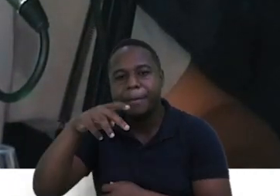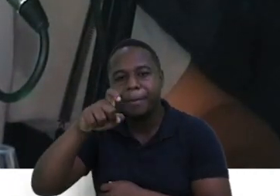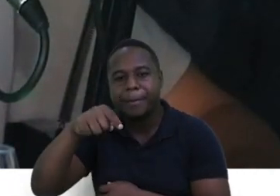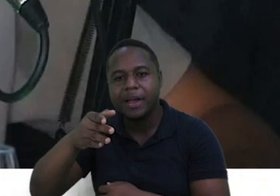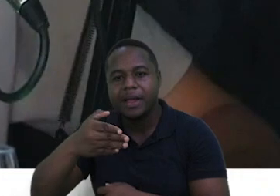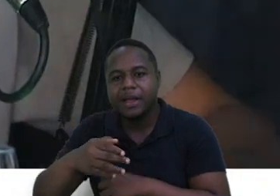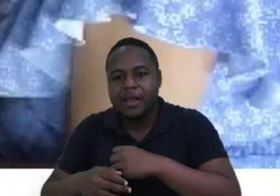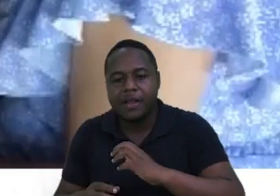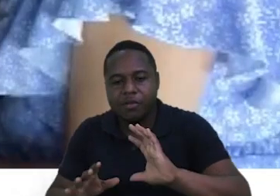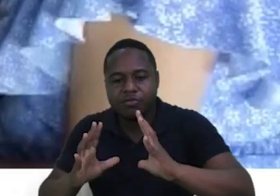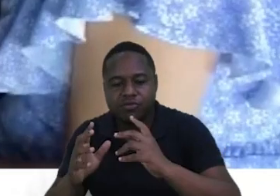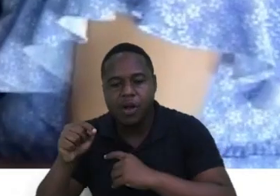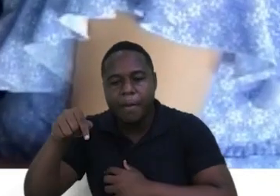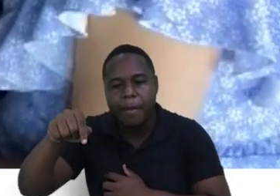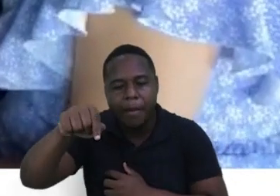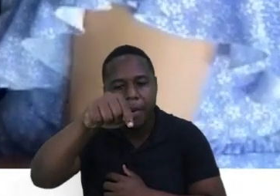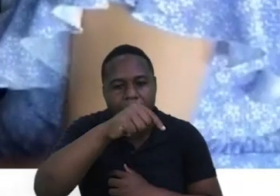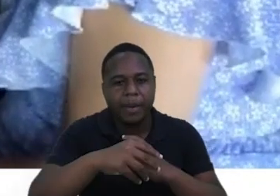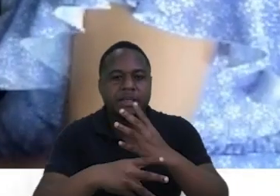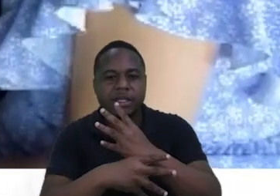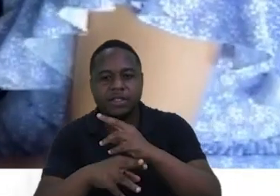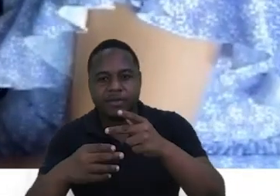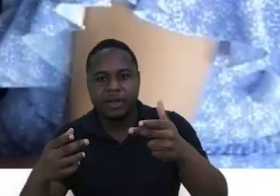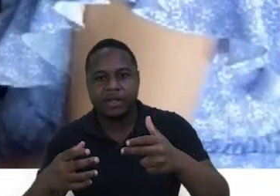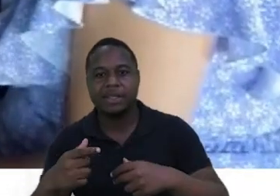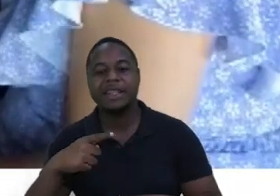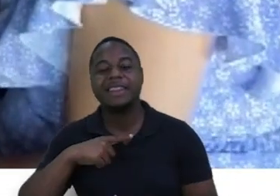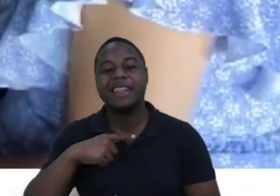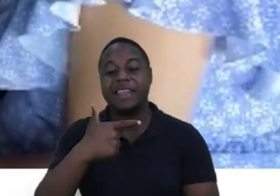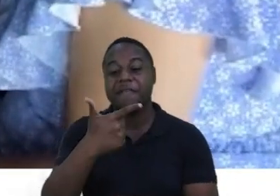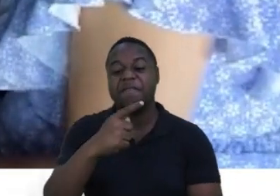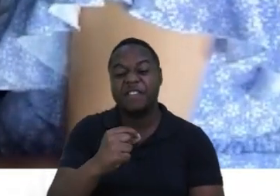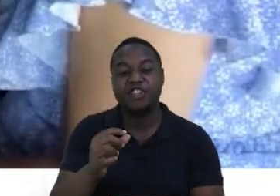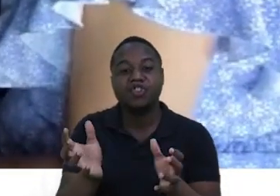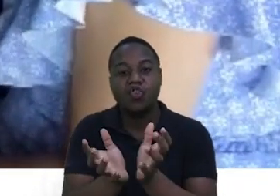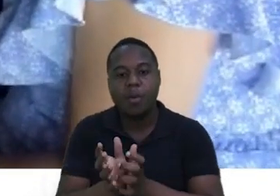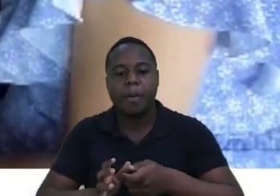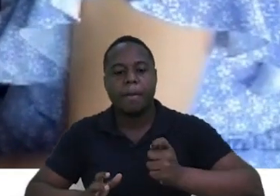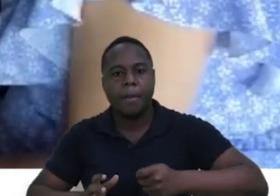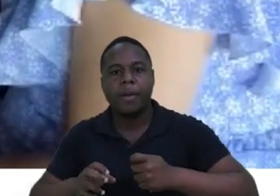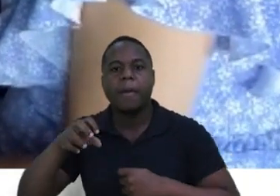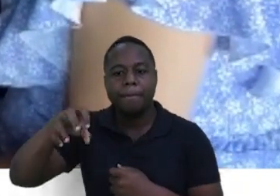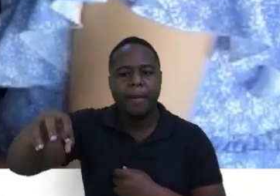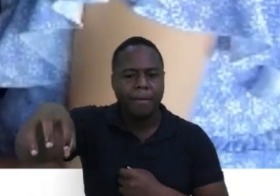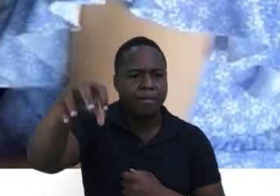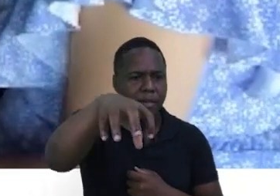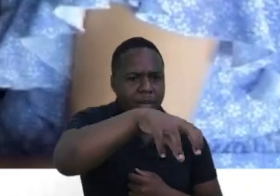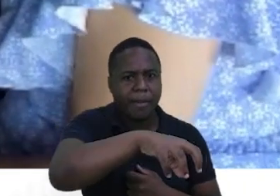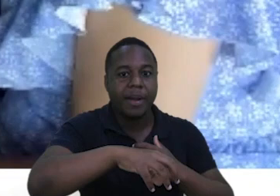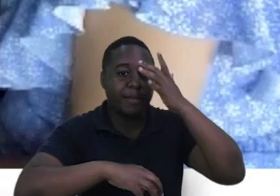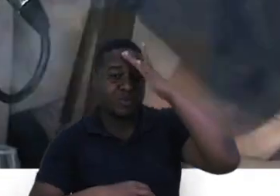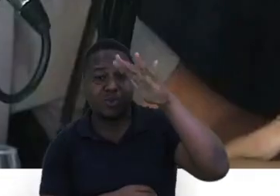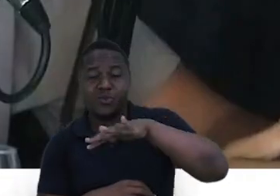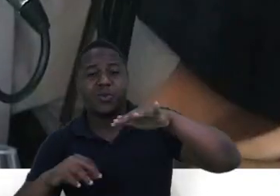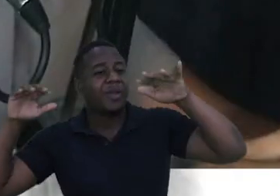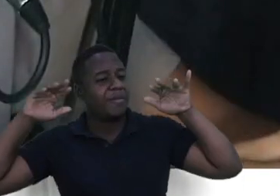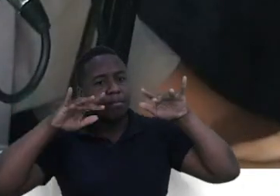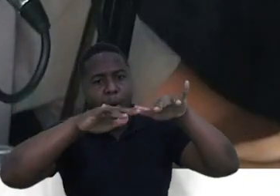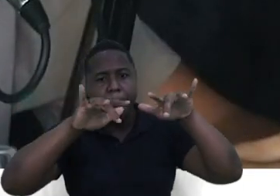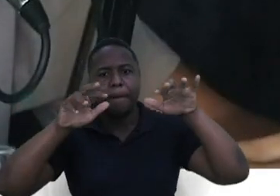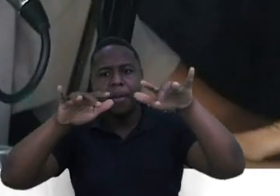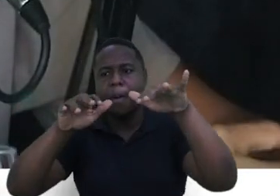as bandas. Então, são muitas bandas, 20 bandas. E a galera vai para dançar. E